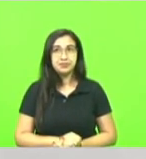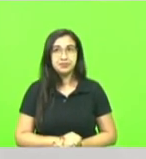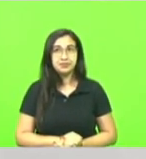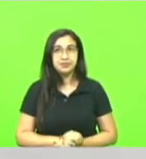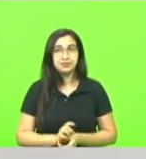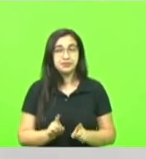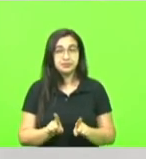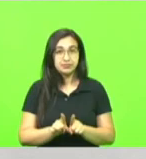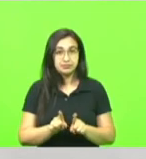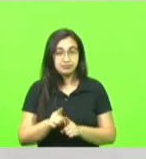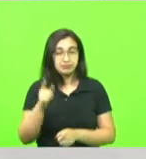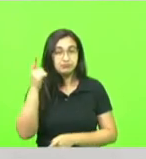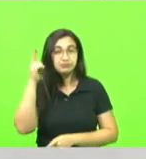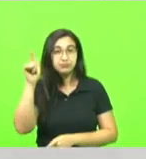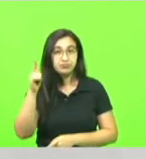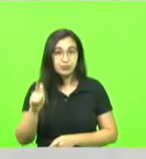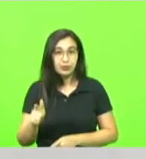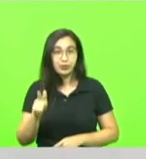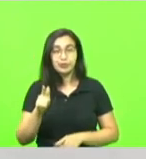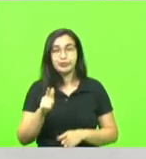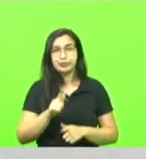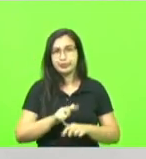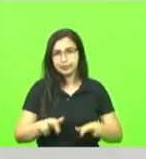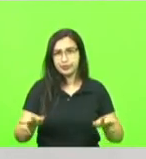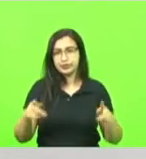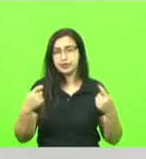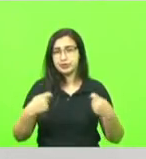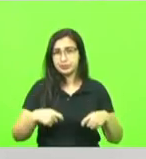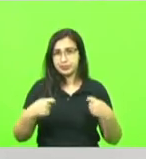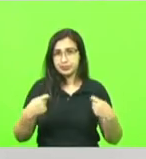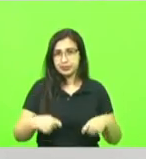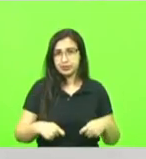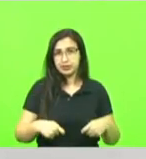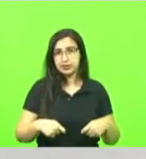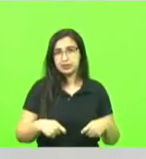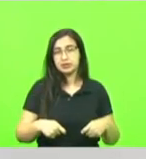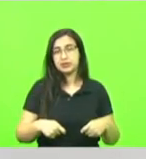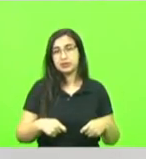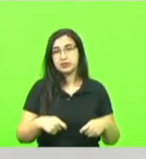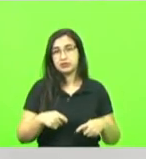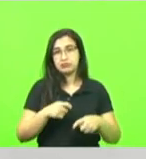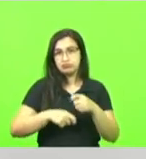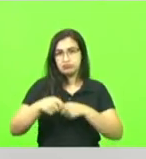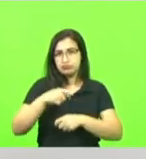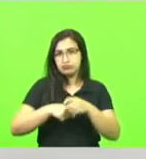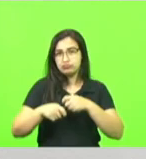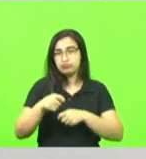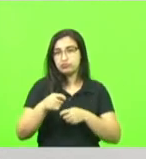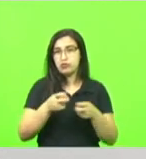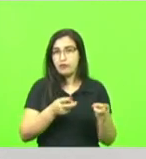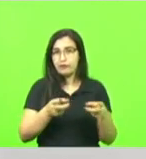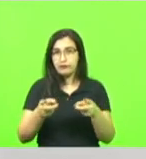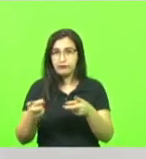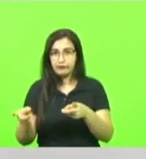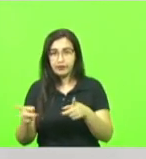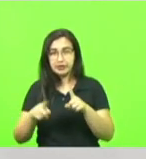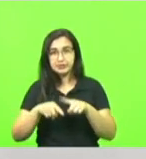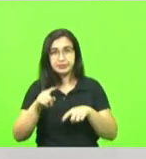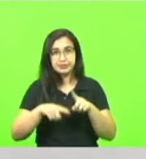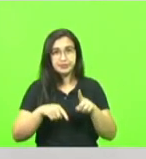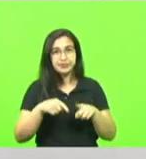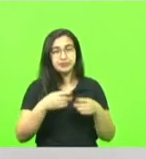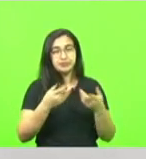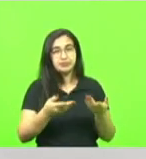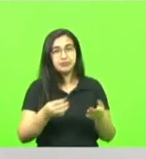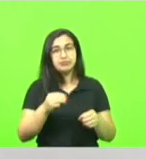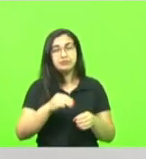outros produtos que serão evidentemente comercializados no município de